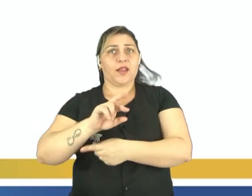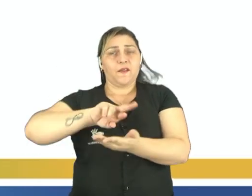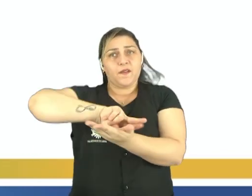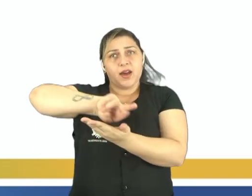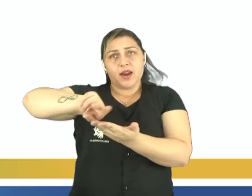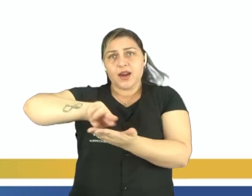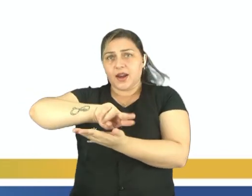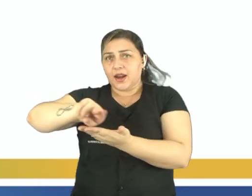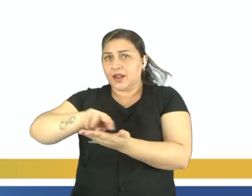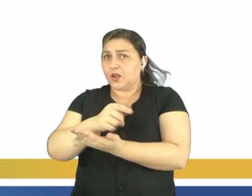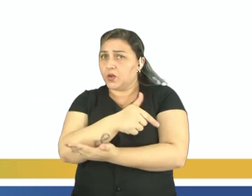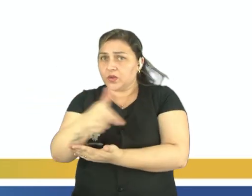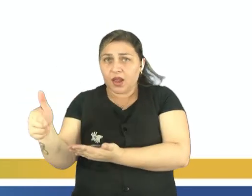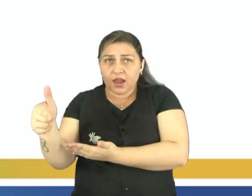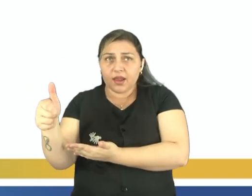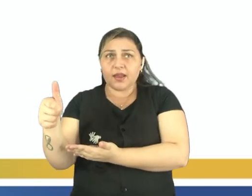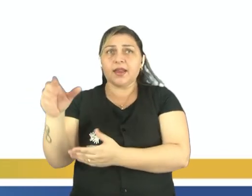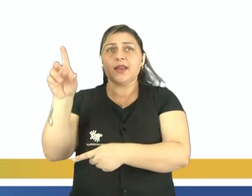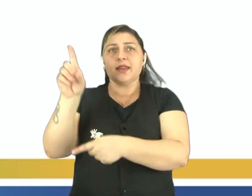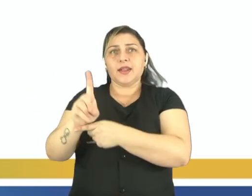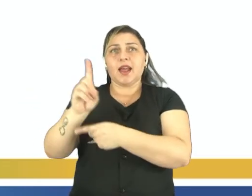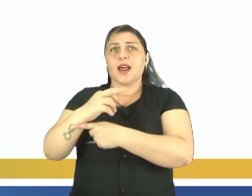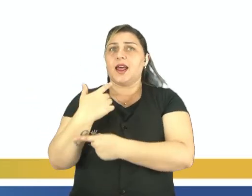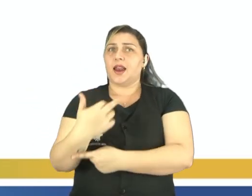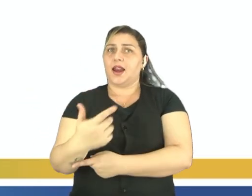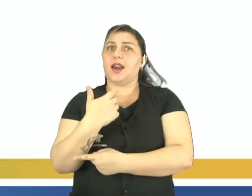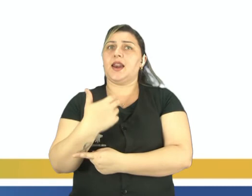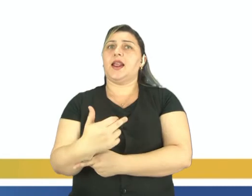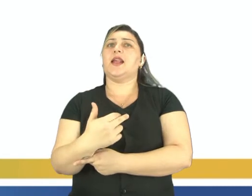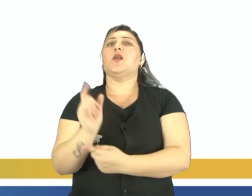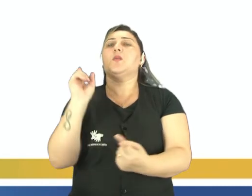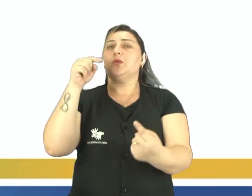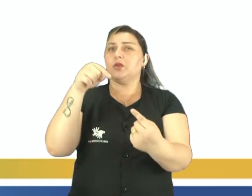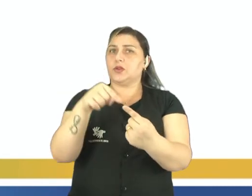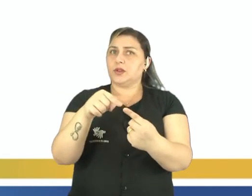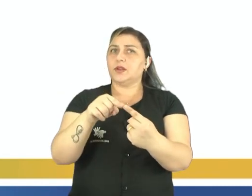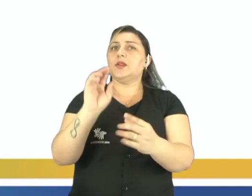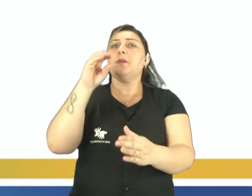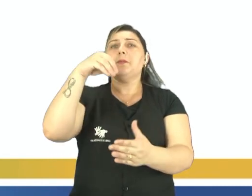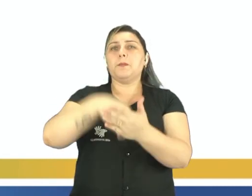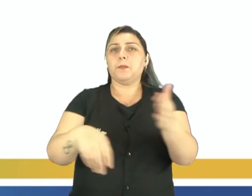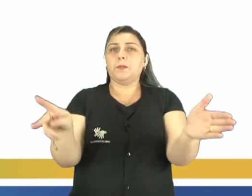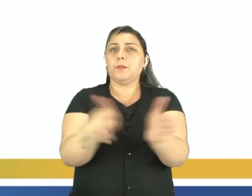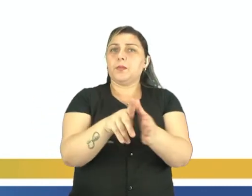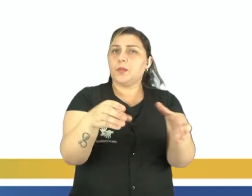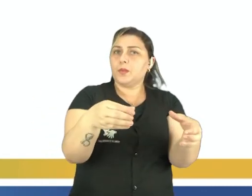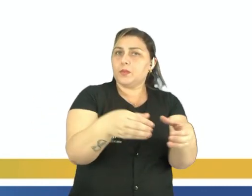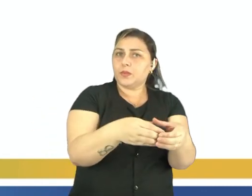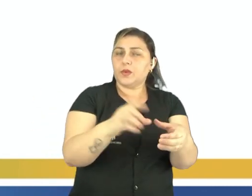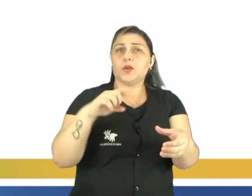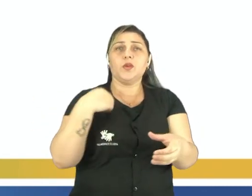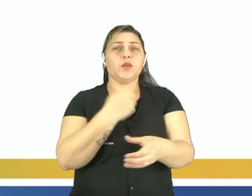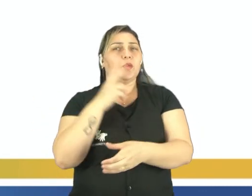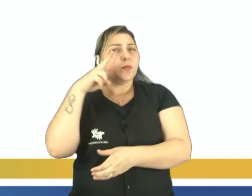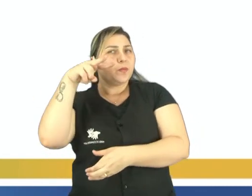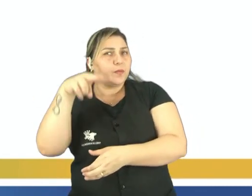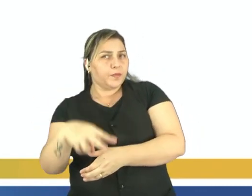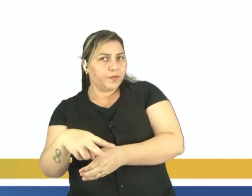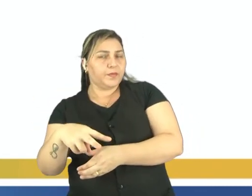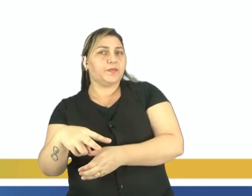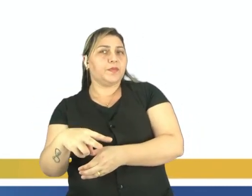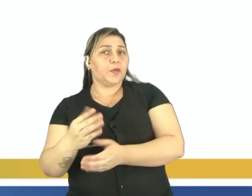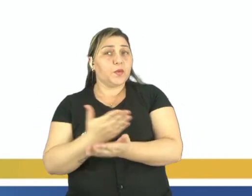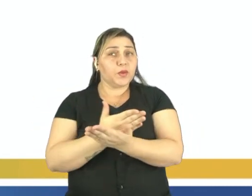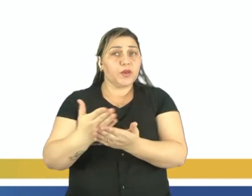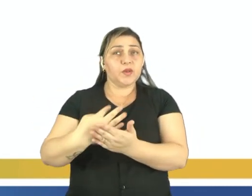sem variações, imutável? E D. Uma língua cumpre suas funções em uma comunidade. O nosso olhar deve se voltar ao